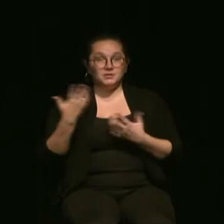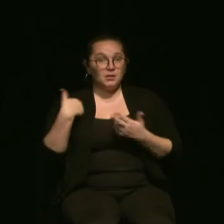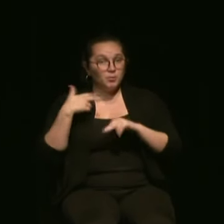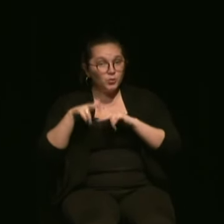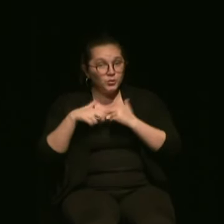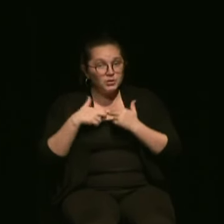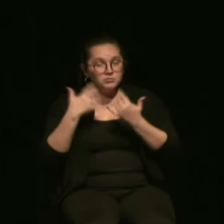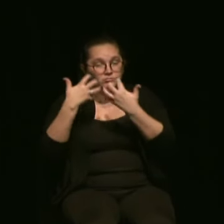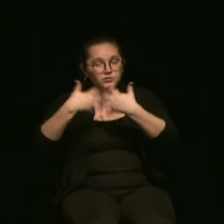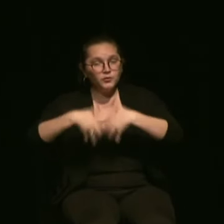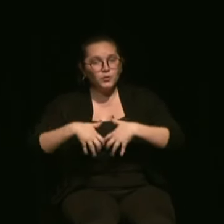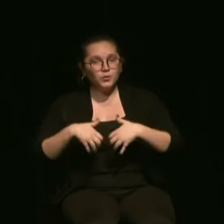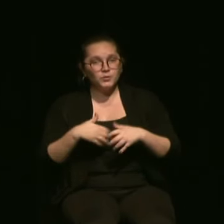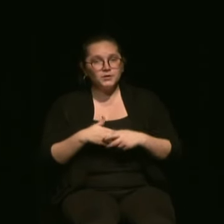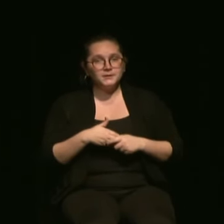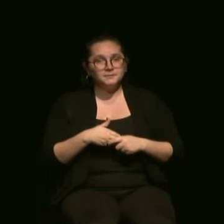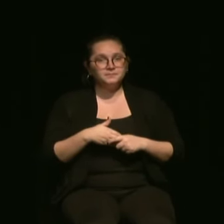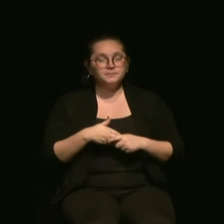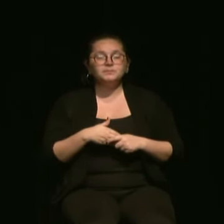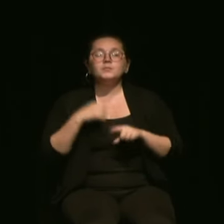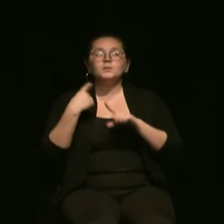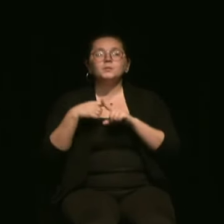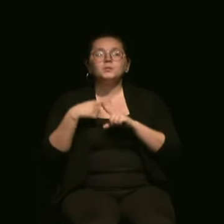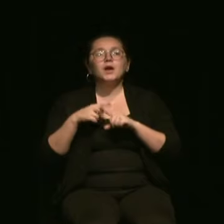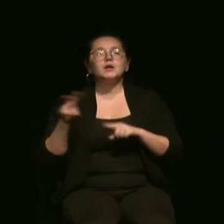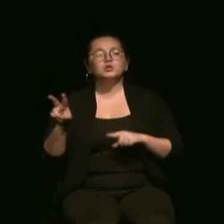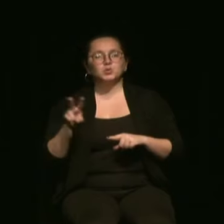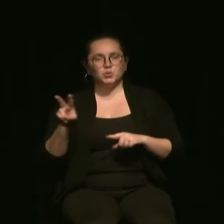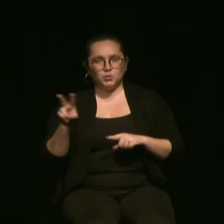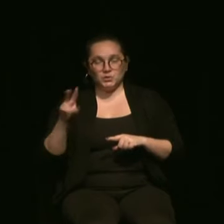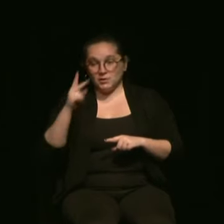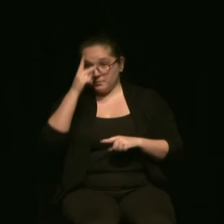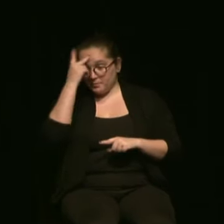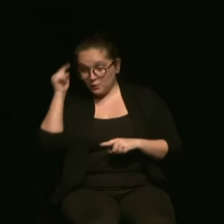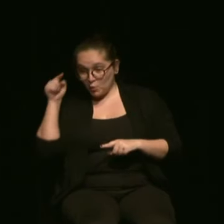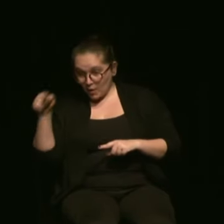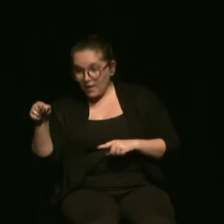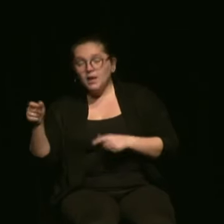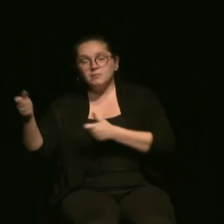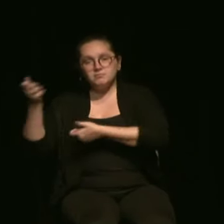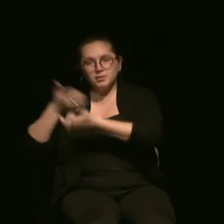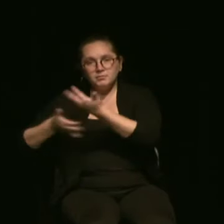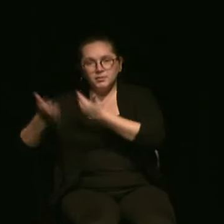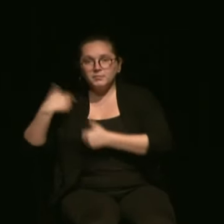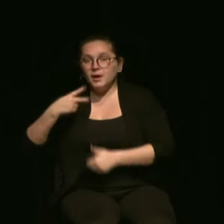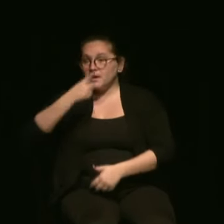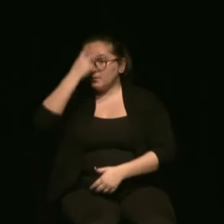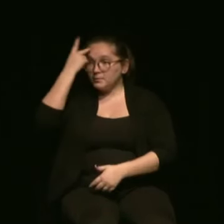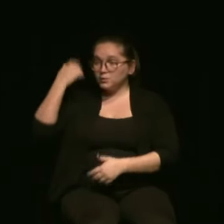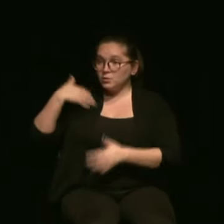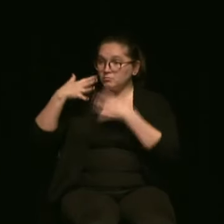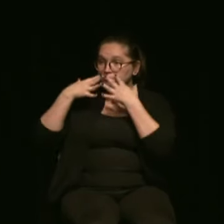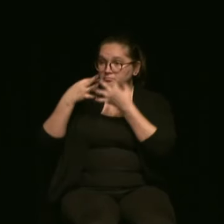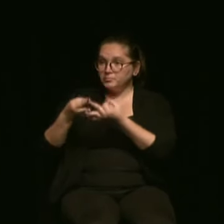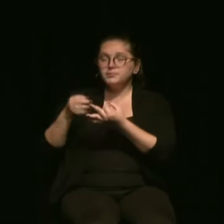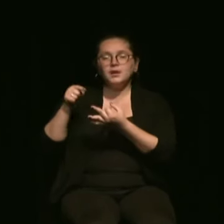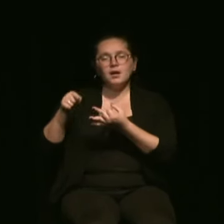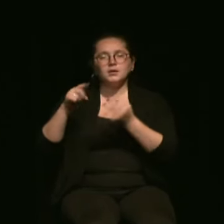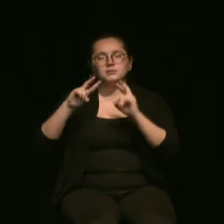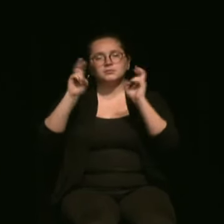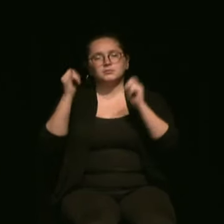funciona. Porque, para as duas pessoas, aquela que fala e aquela que ouve, essa é uma questão crucial.